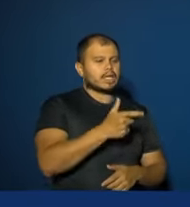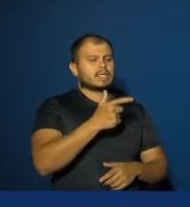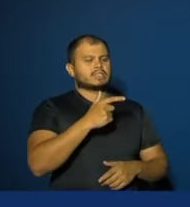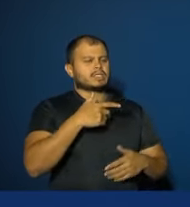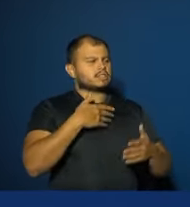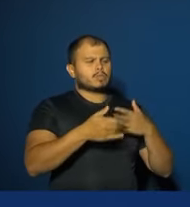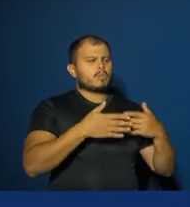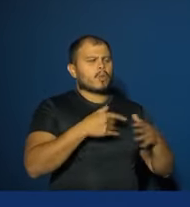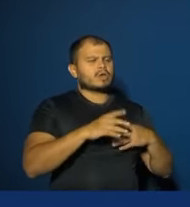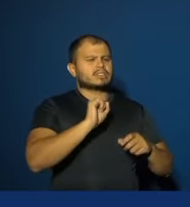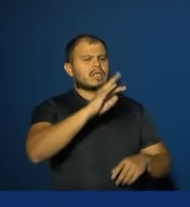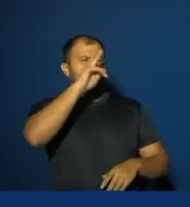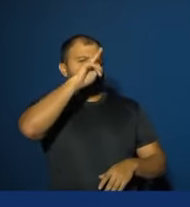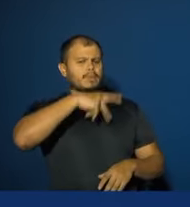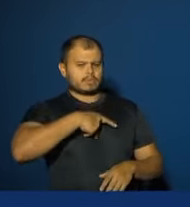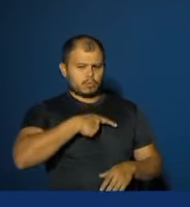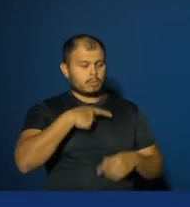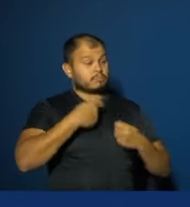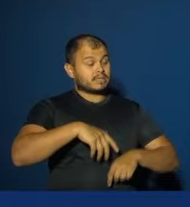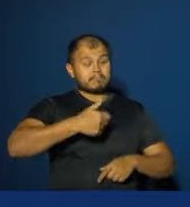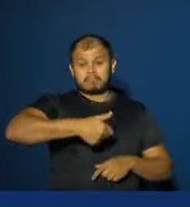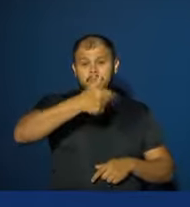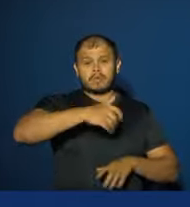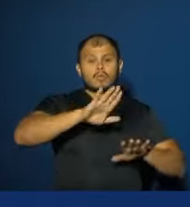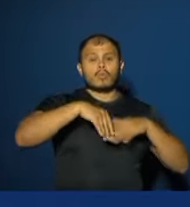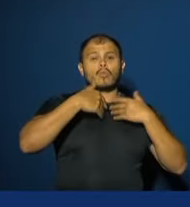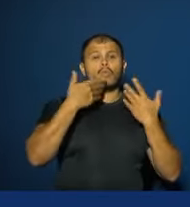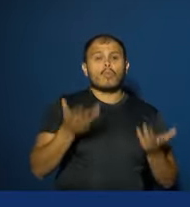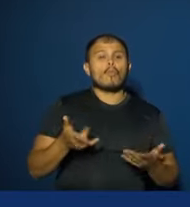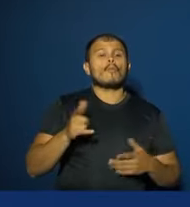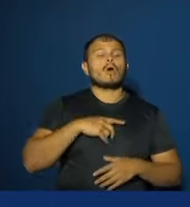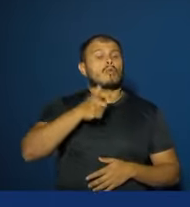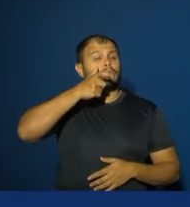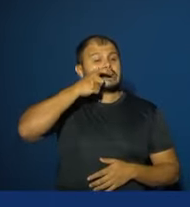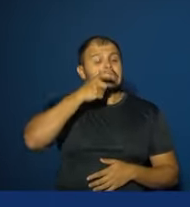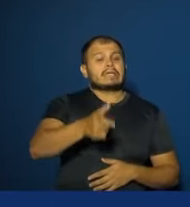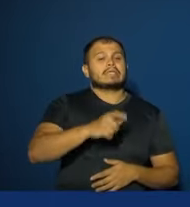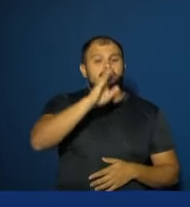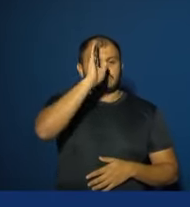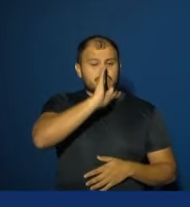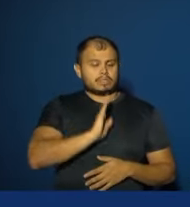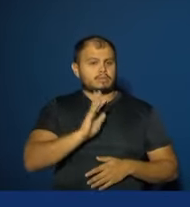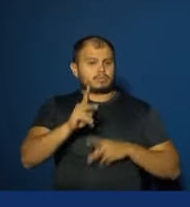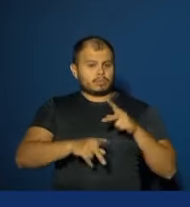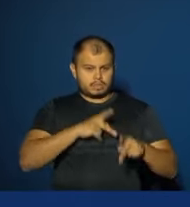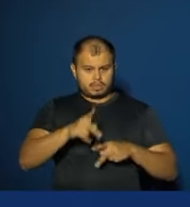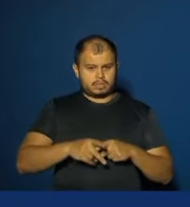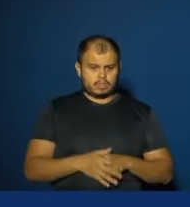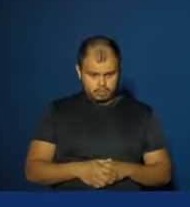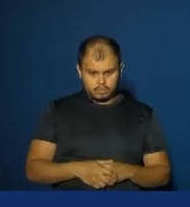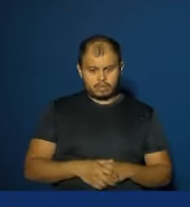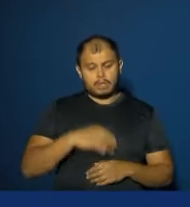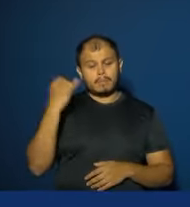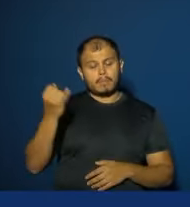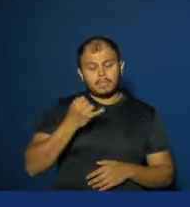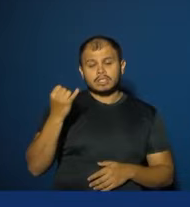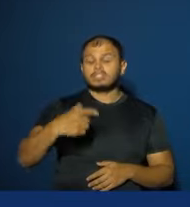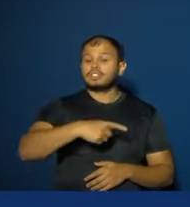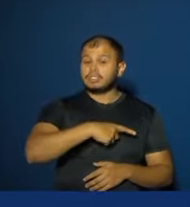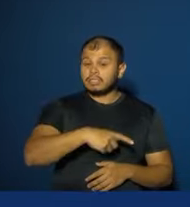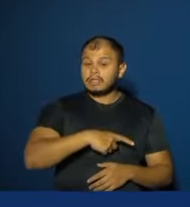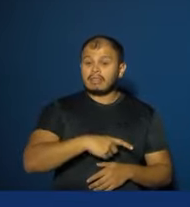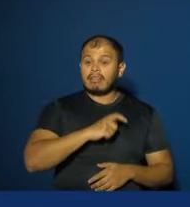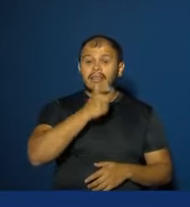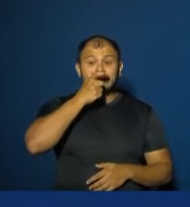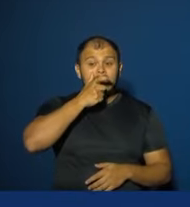diferenças pessoais ou vaidades pessoais, seja quem for. Acho que é fundamental que a gente coloque o